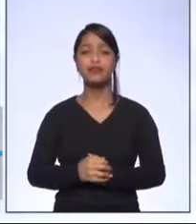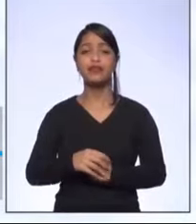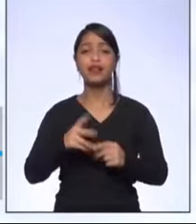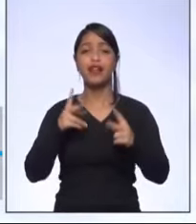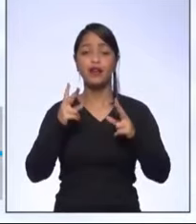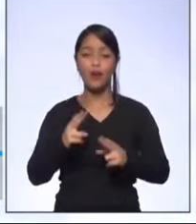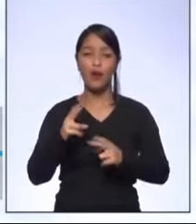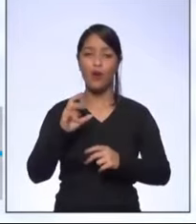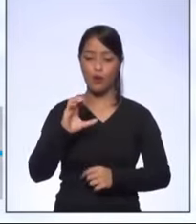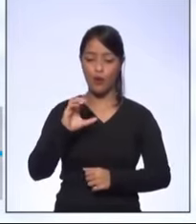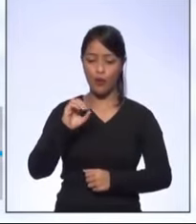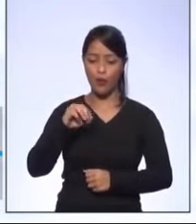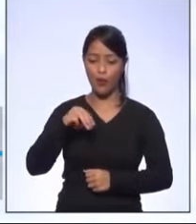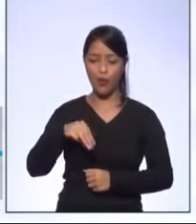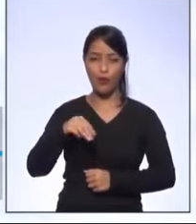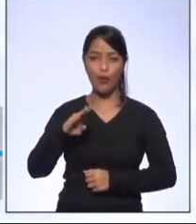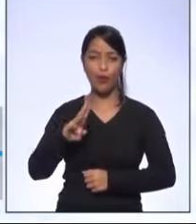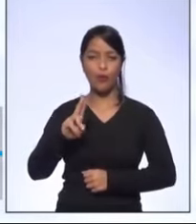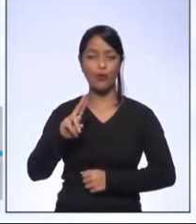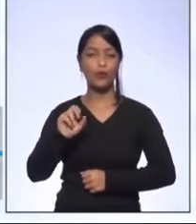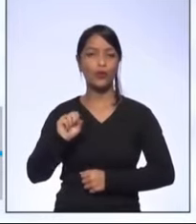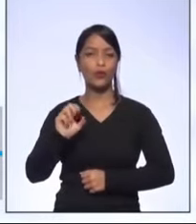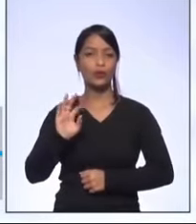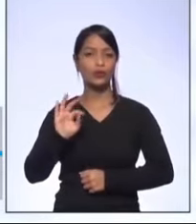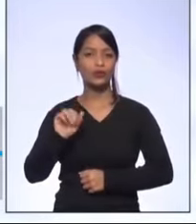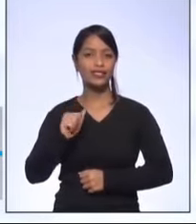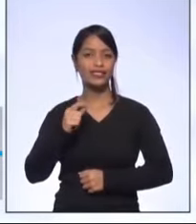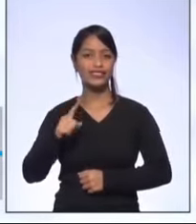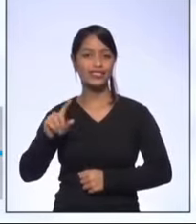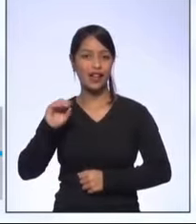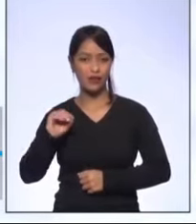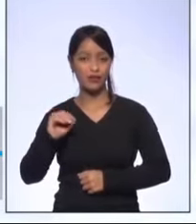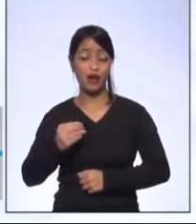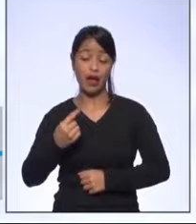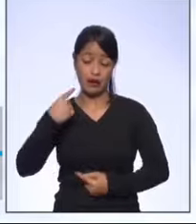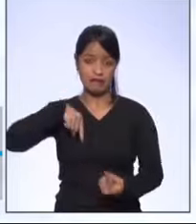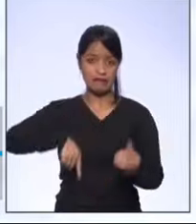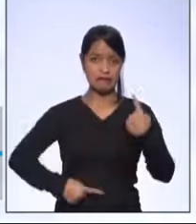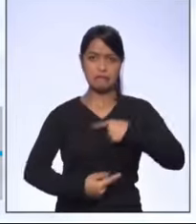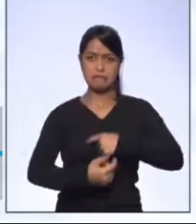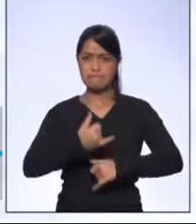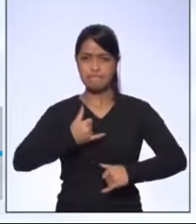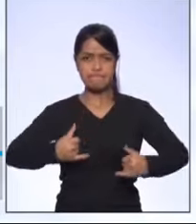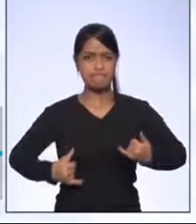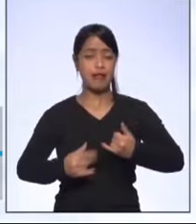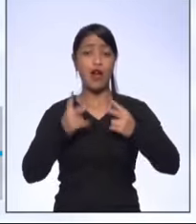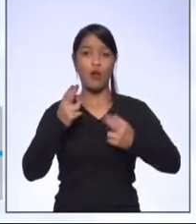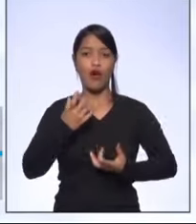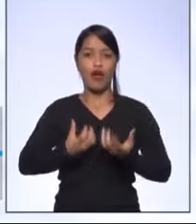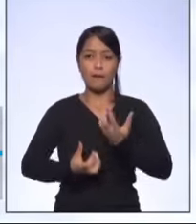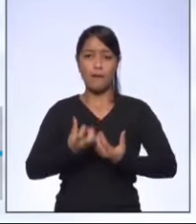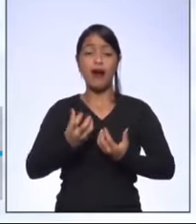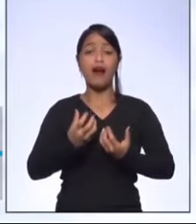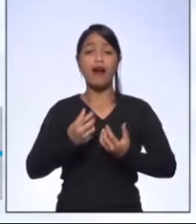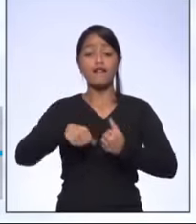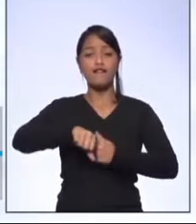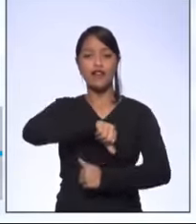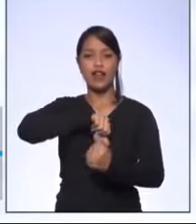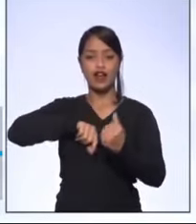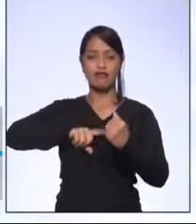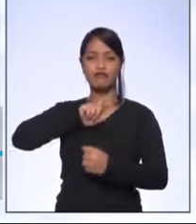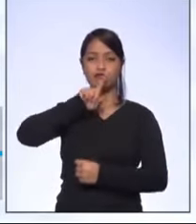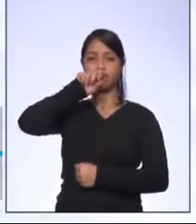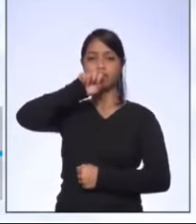baixa combustão, né? Há uma combustão, por isso que gera gás carbônico. Tudo que você queima gera gás carbônico. Com a gente não é